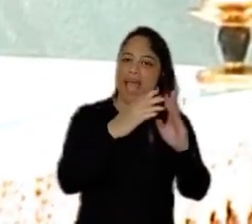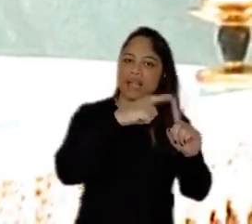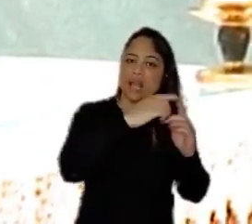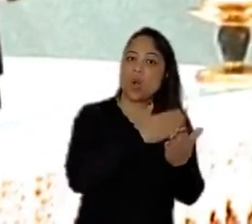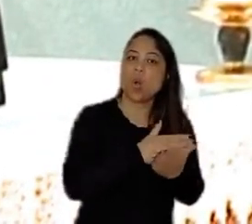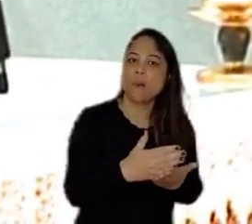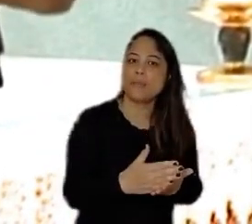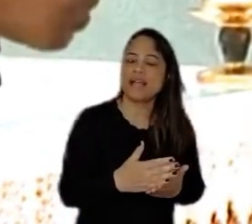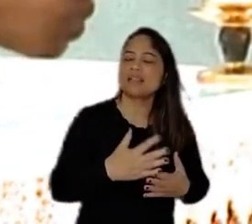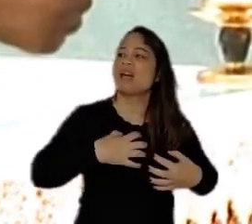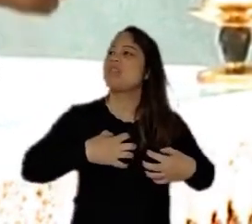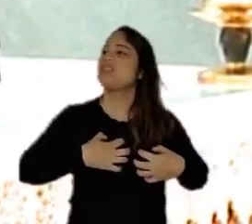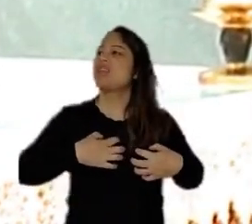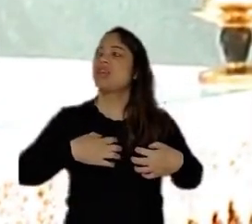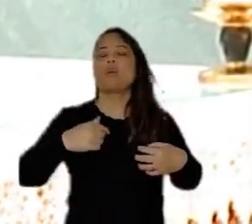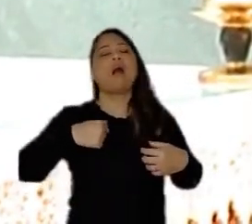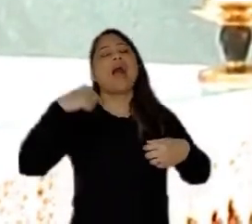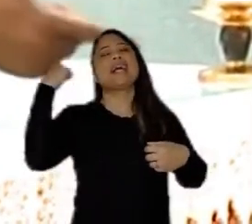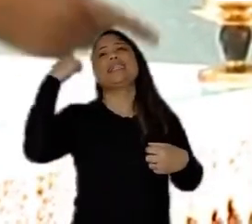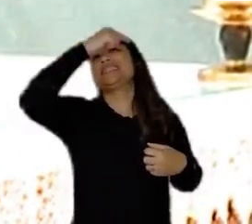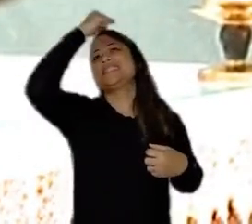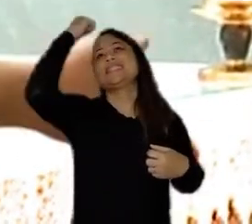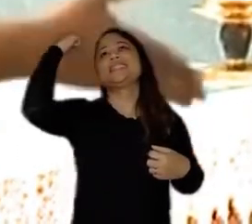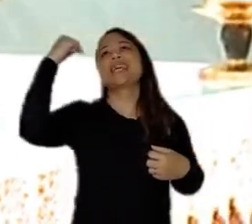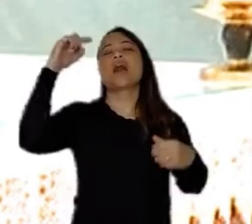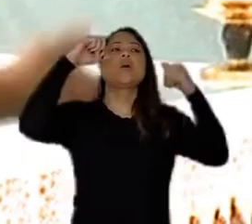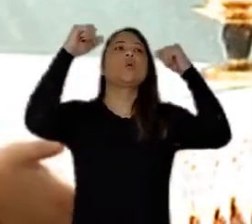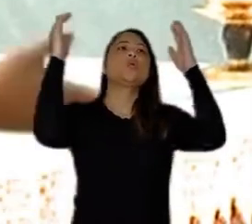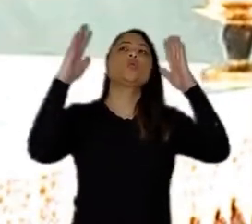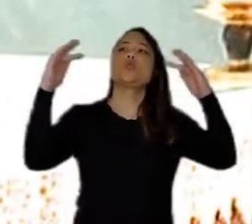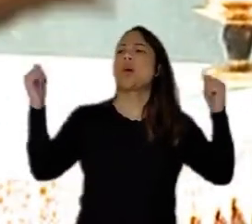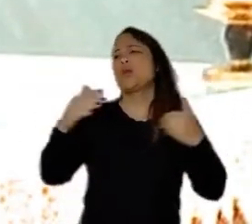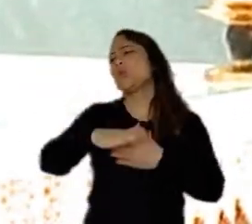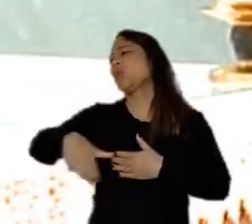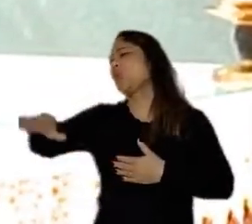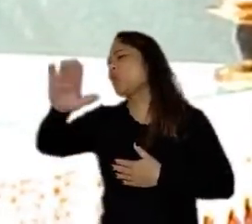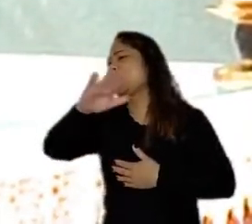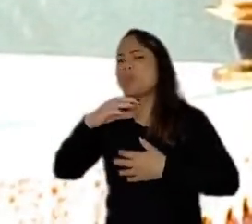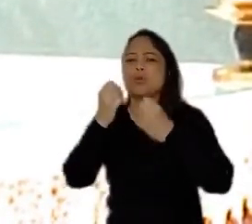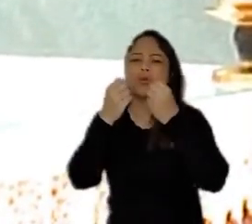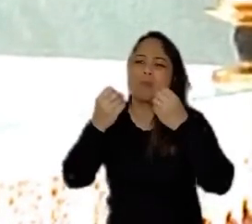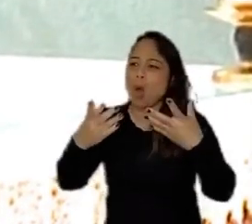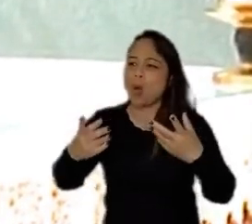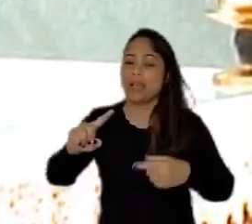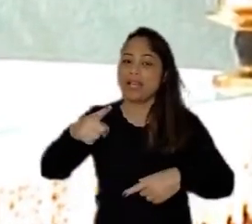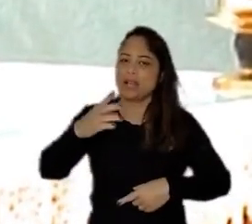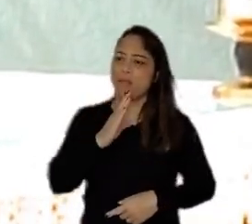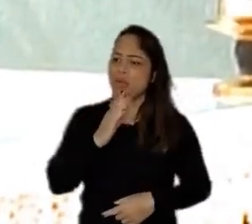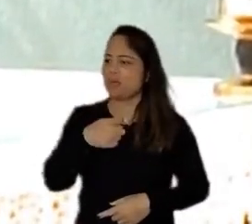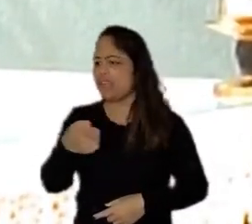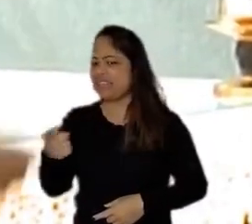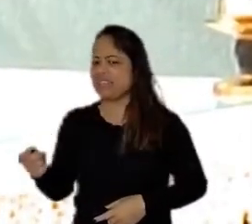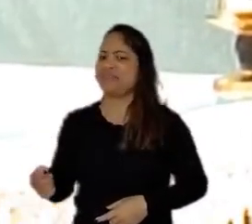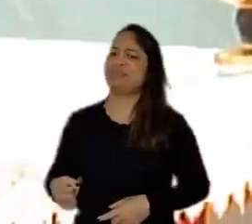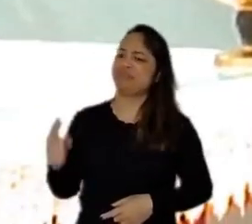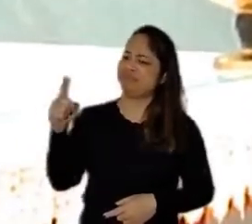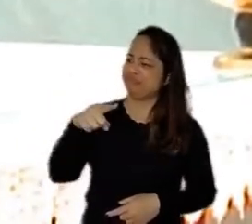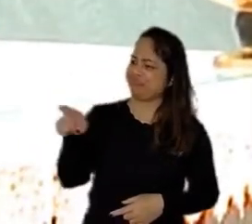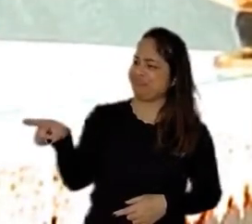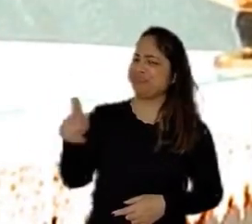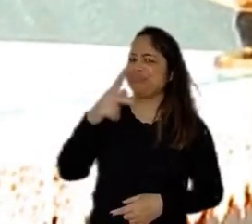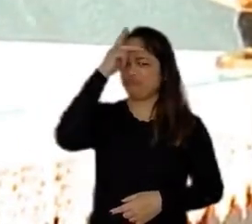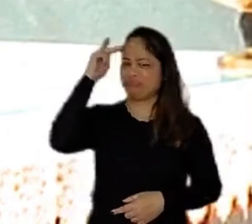que todo mundo é gente. Aí você entendeu o que é a igreja de Jesus Cristo. É isso aqui.